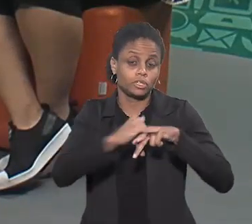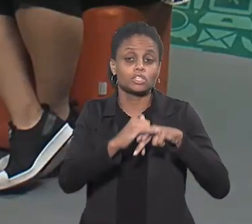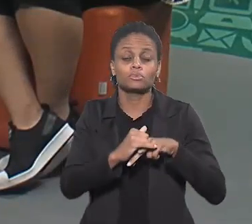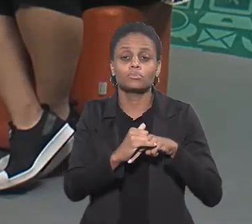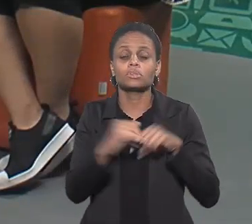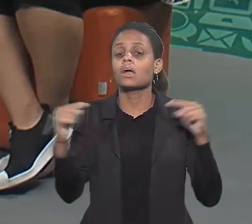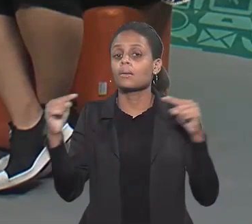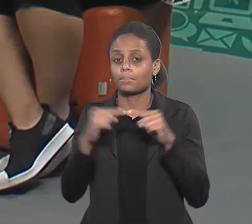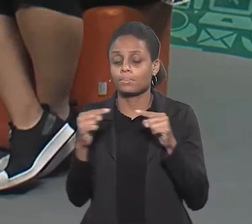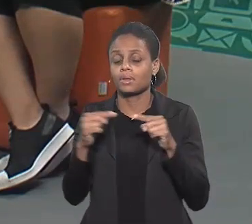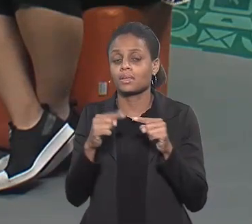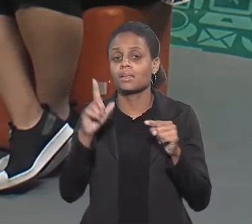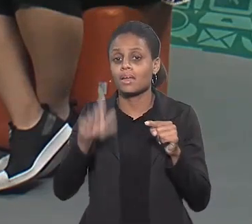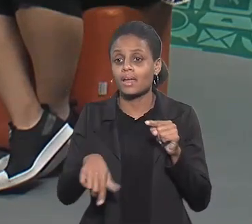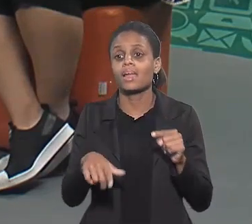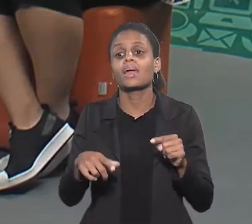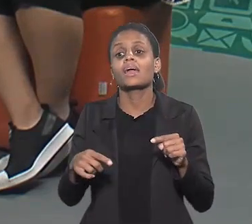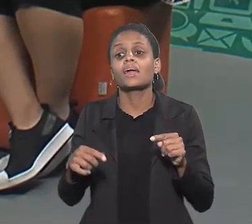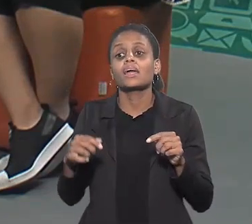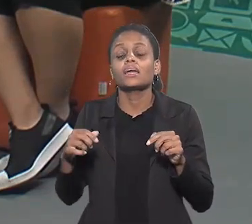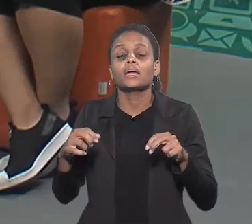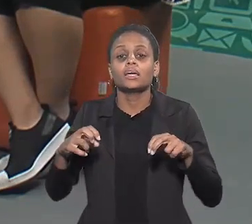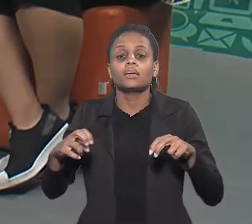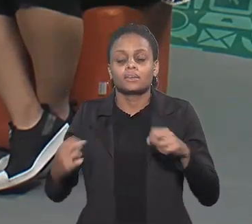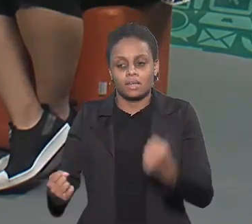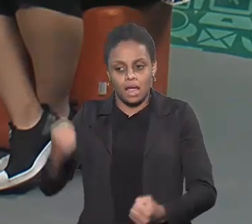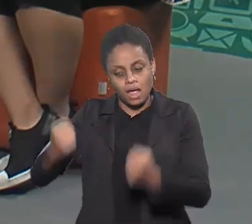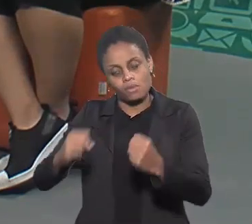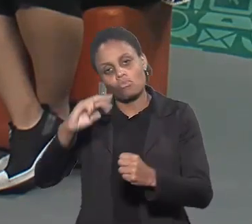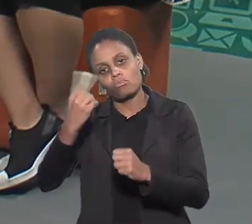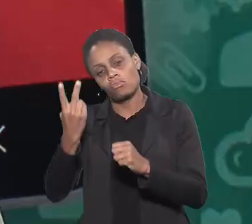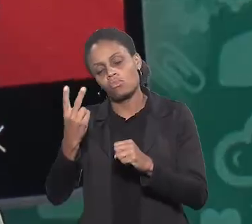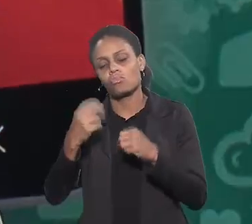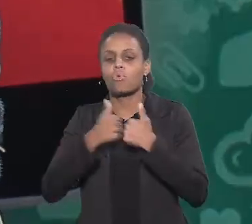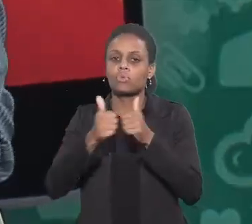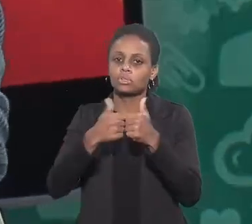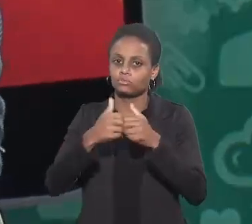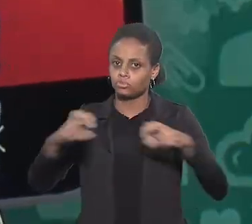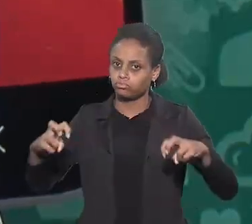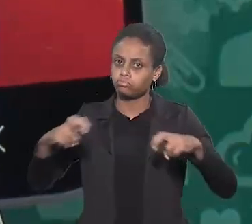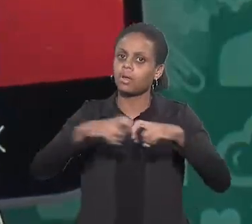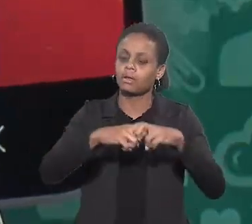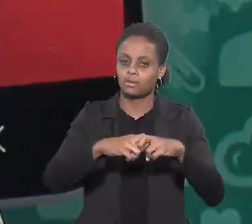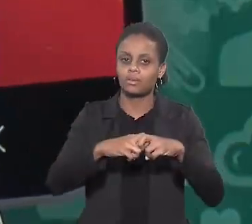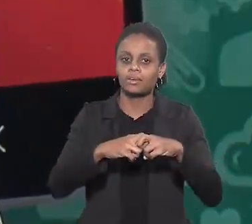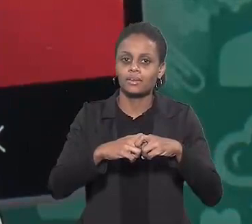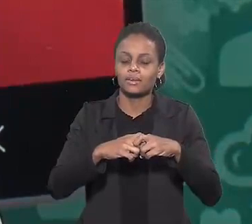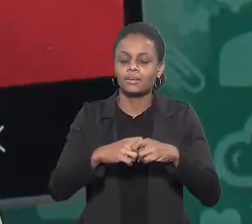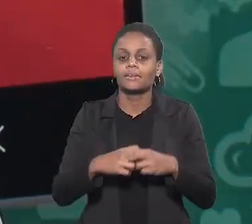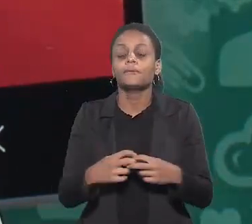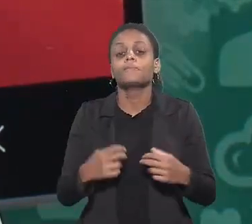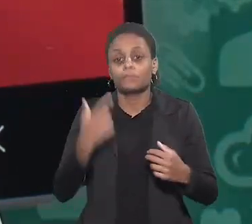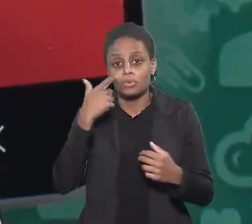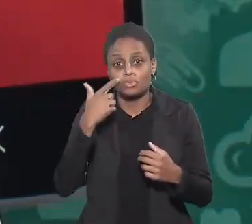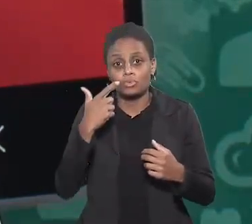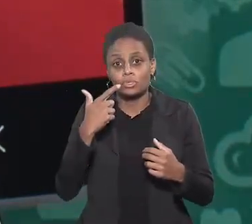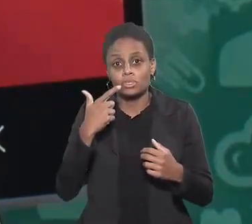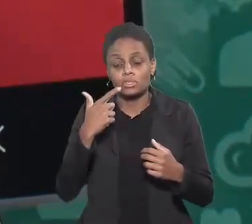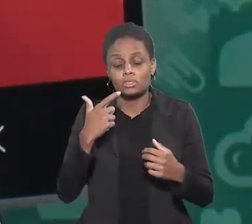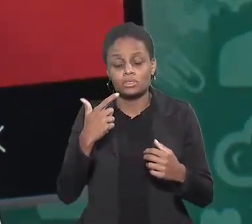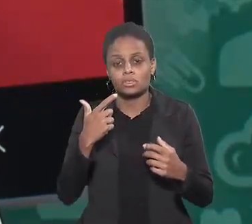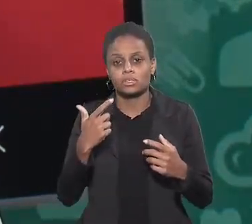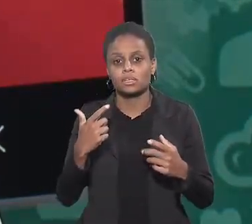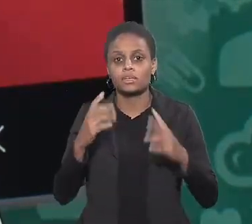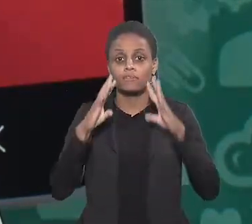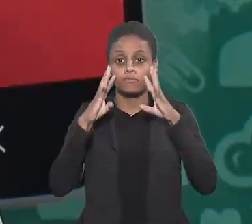estão relacionadas a acidentes com carros particulares e ônibus. Então, a gente tem que tirar o foco do